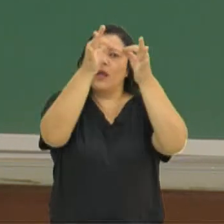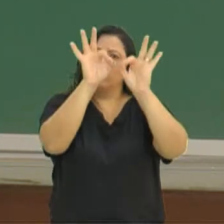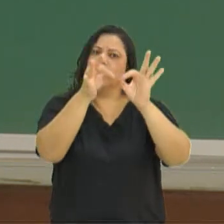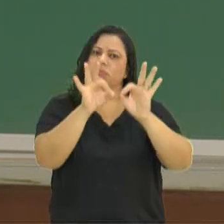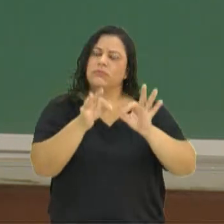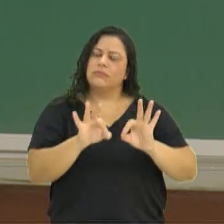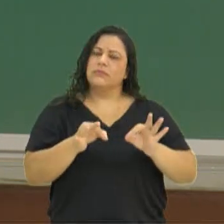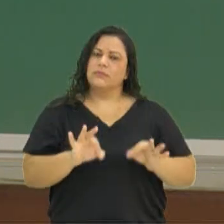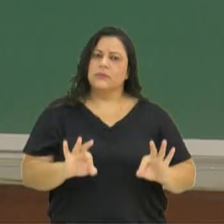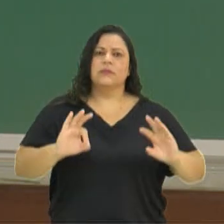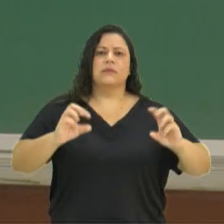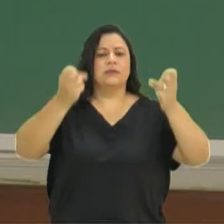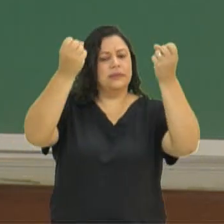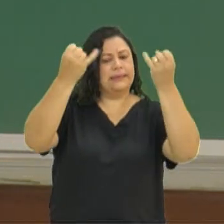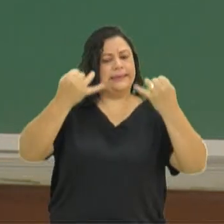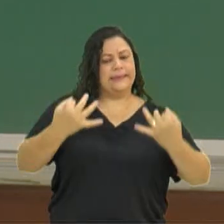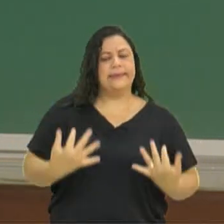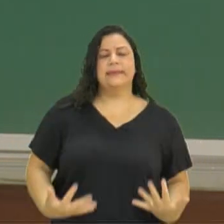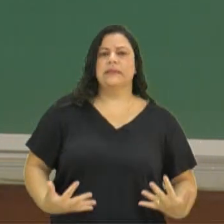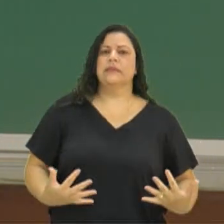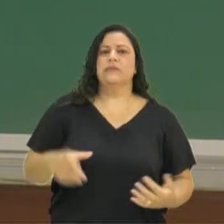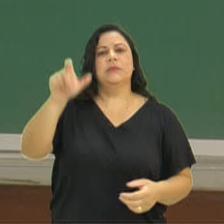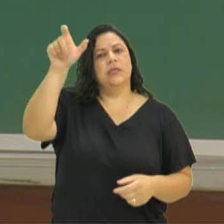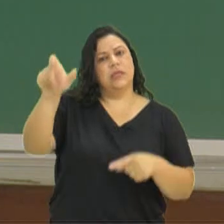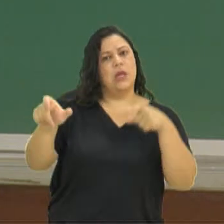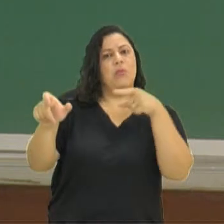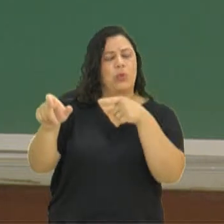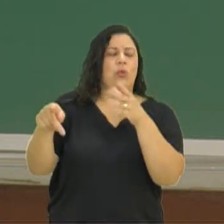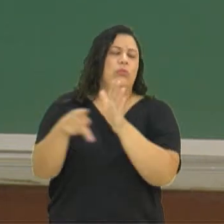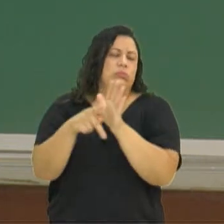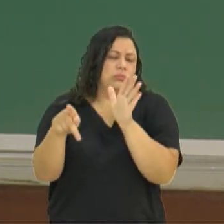Então, o texto todo descreve, né,